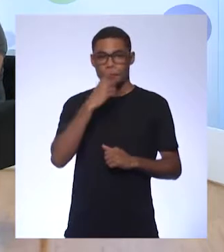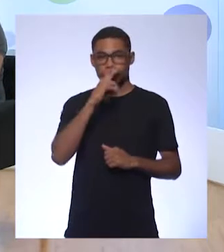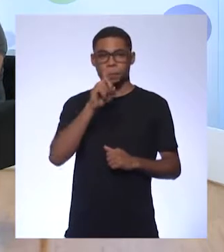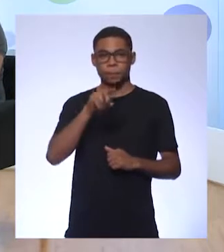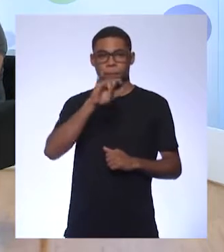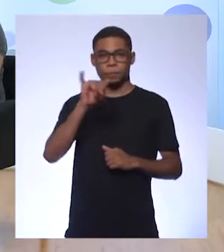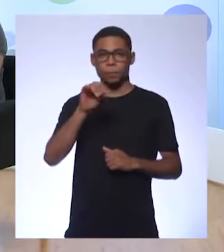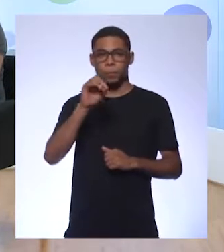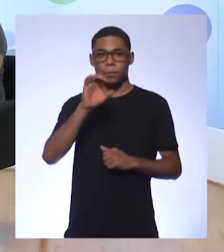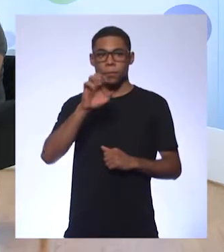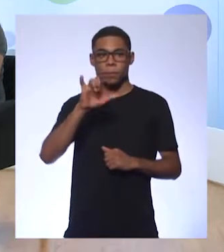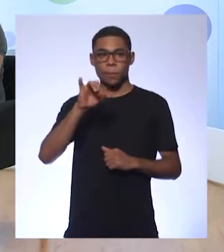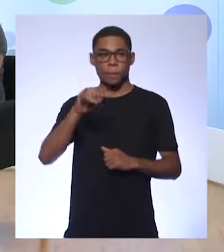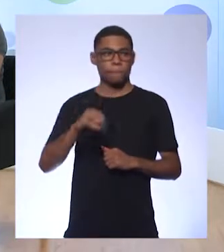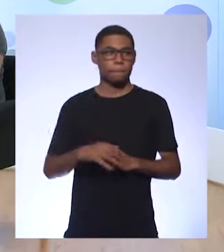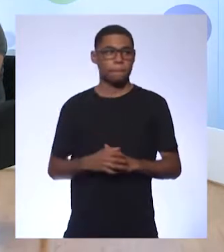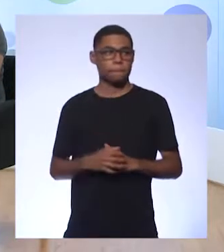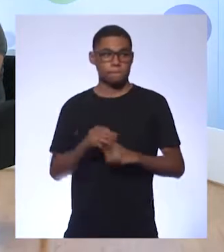Jocélio.